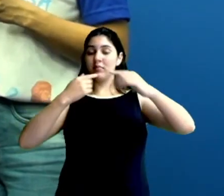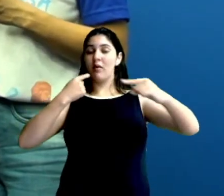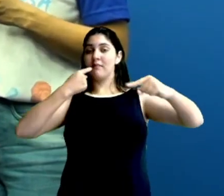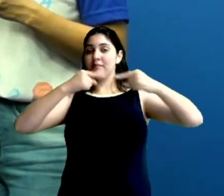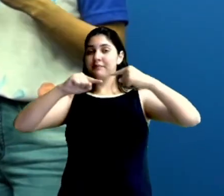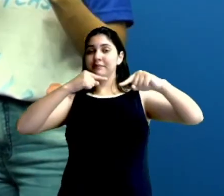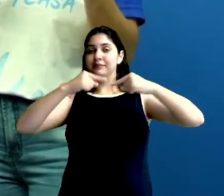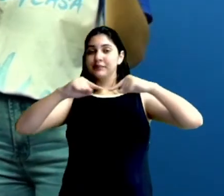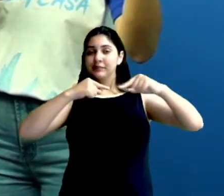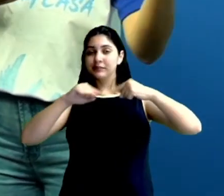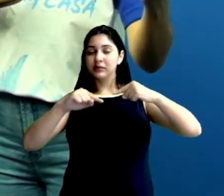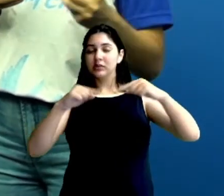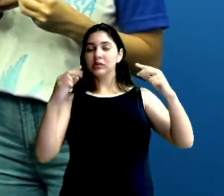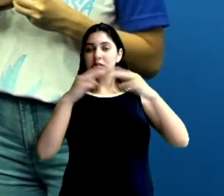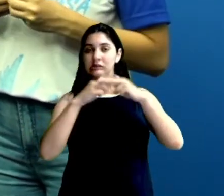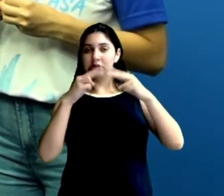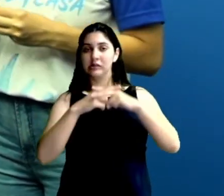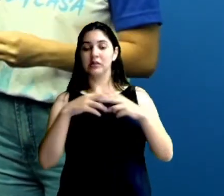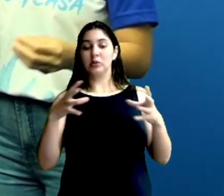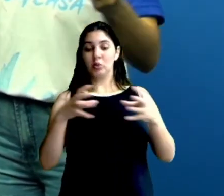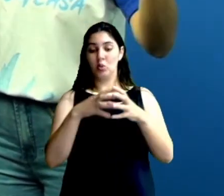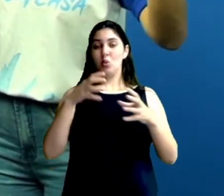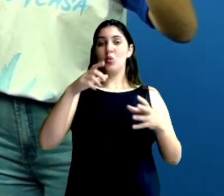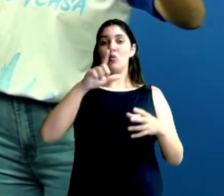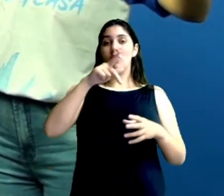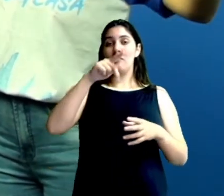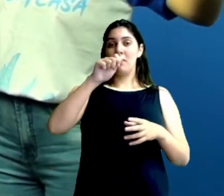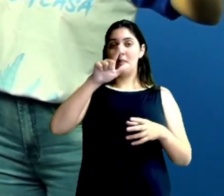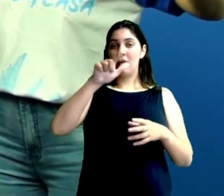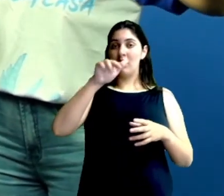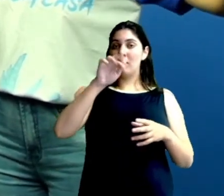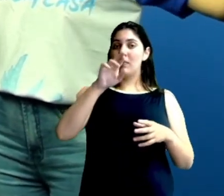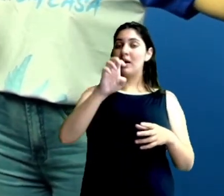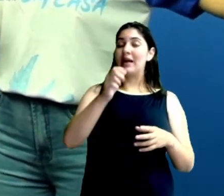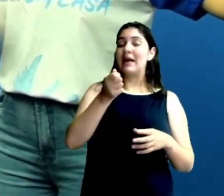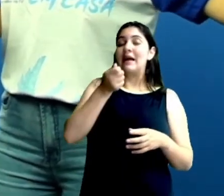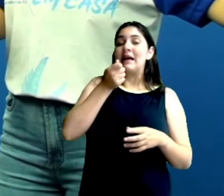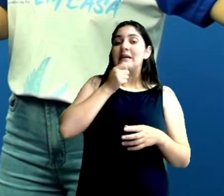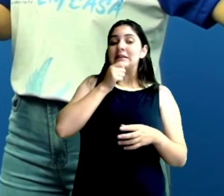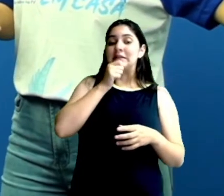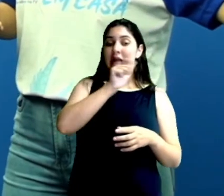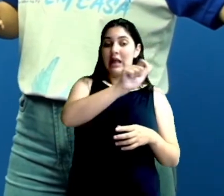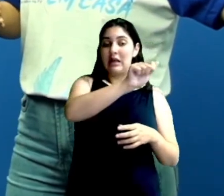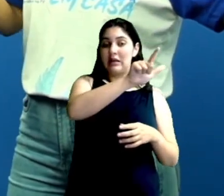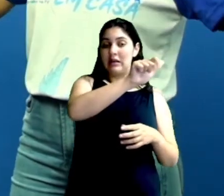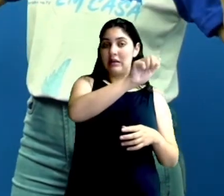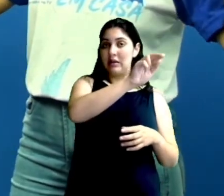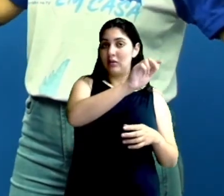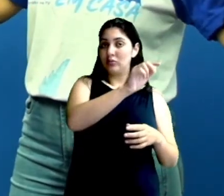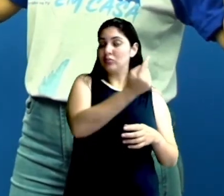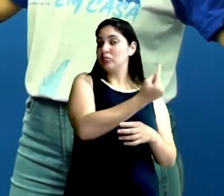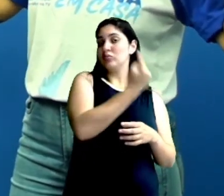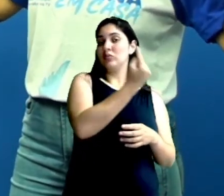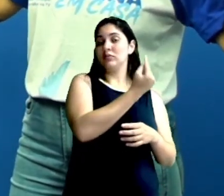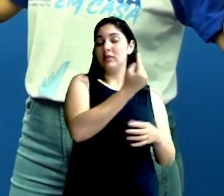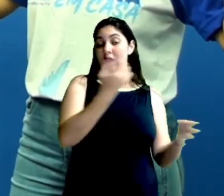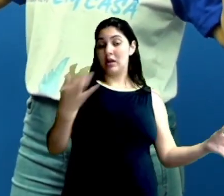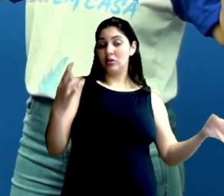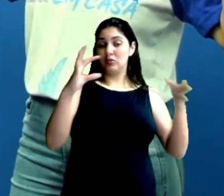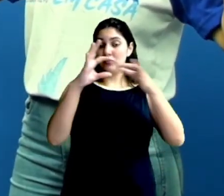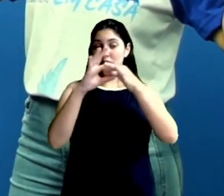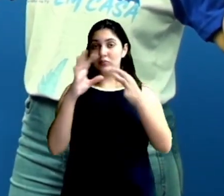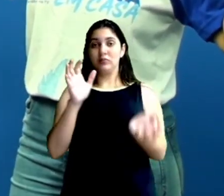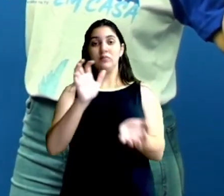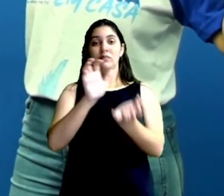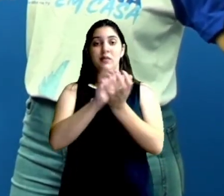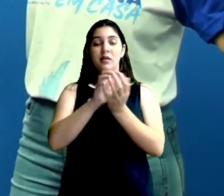lá do Quilombo dos Palmares, Alagoas ainda não era um território autônomo, fazia parte do território de Pernambuco.